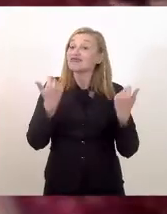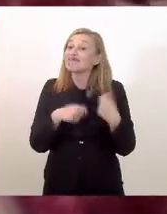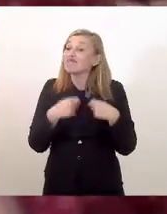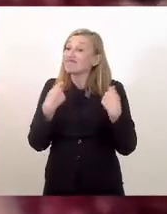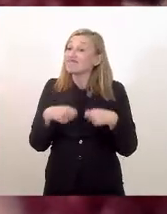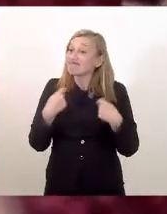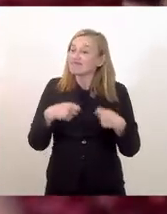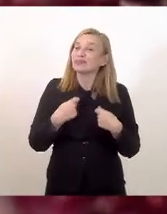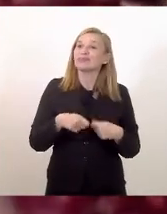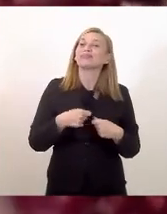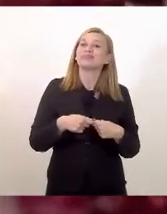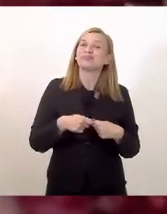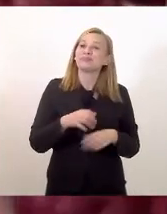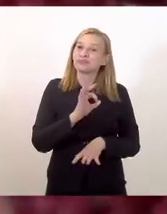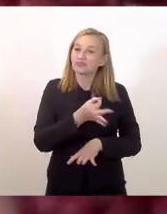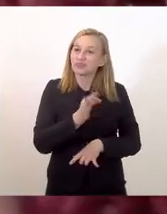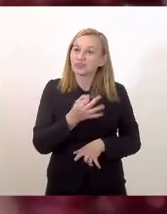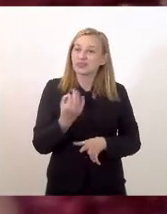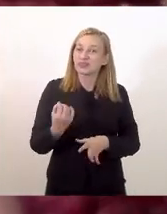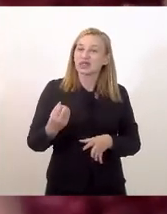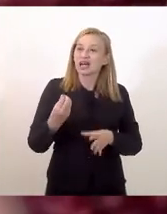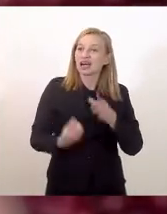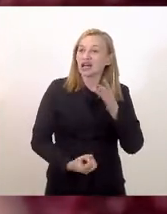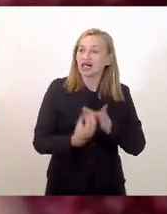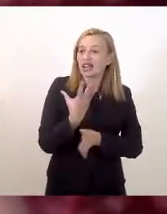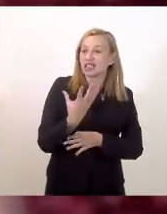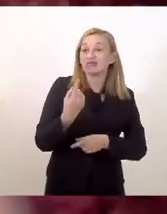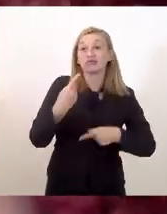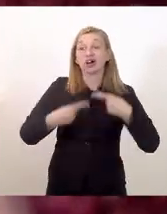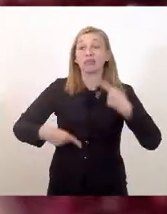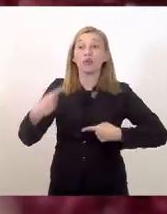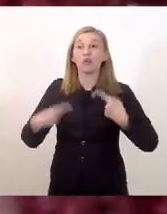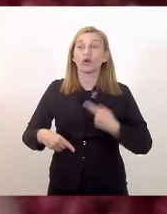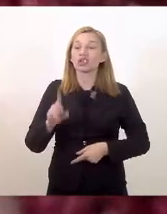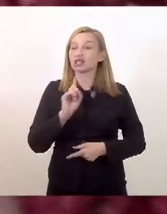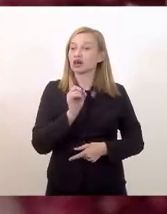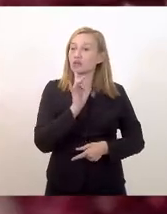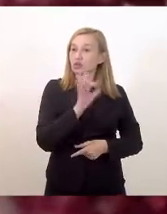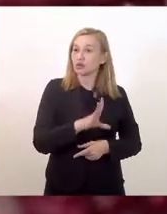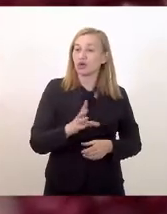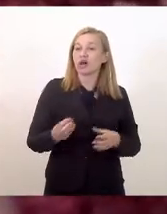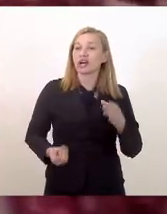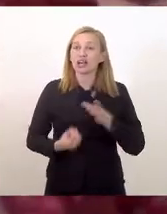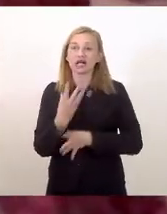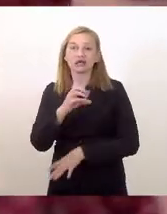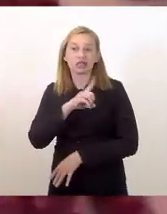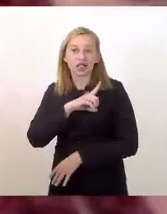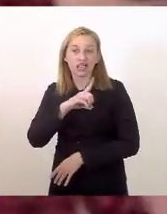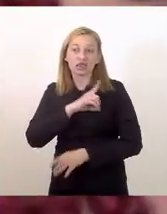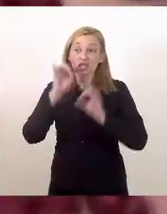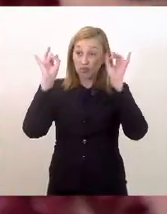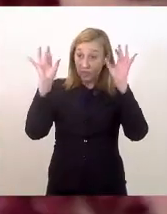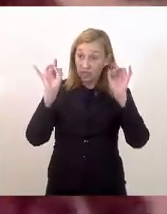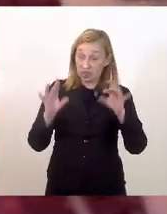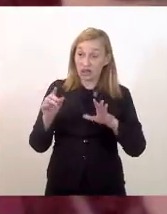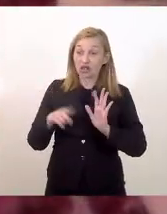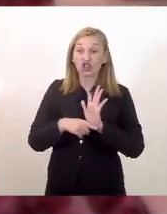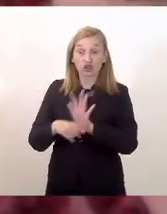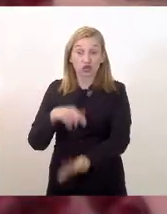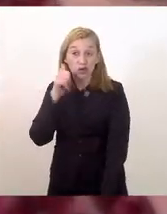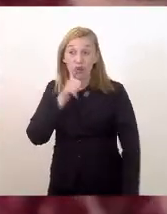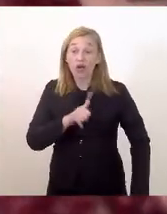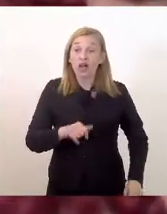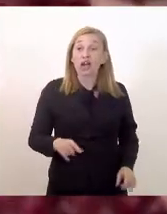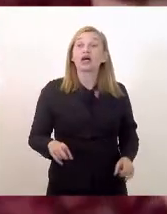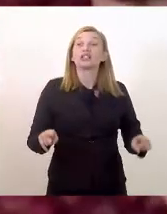necessidade da efetivação da política, né? Não só da implementação das delegacias especiais de atendimento às mulheres,